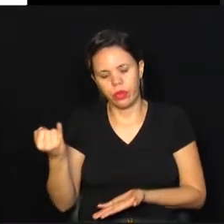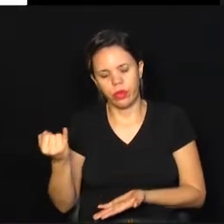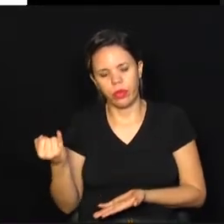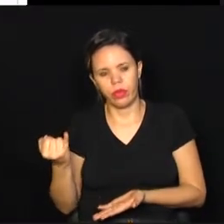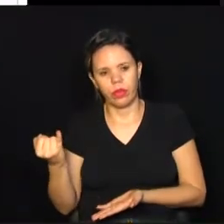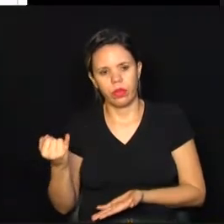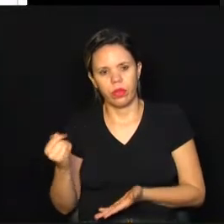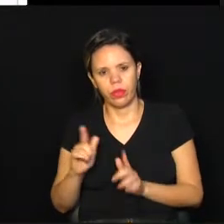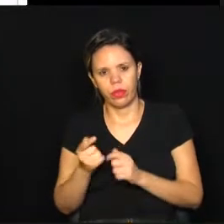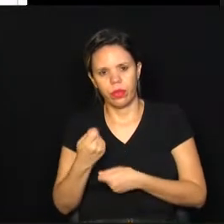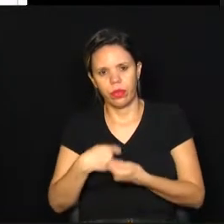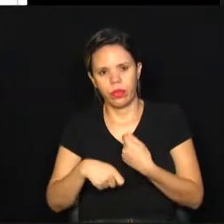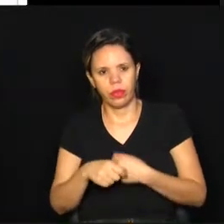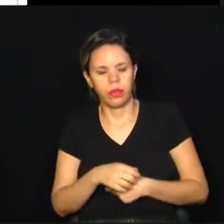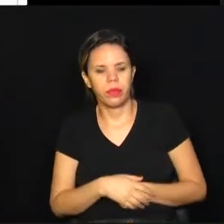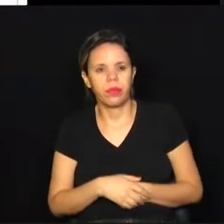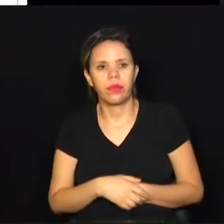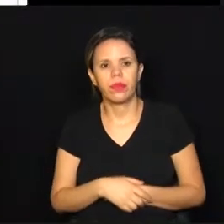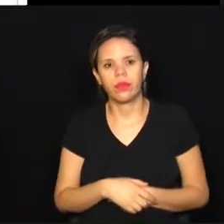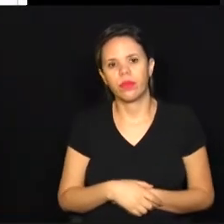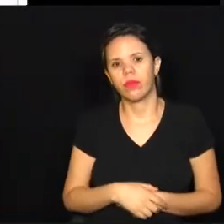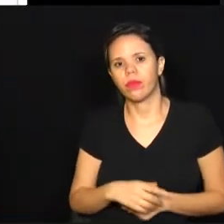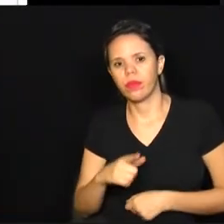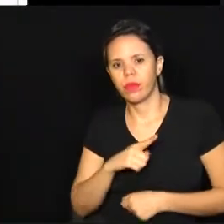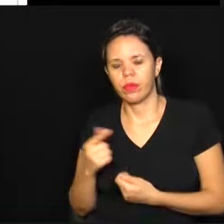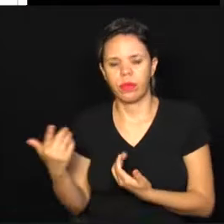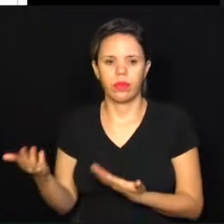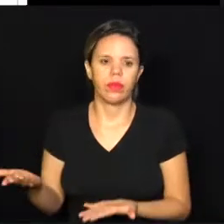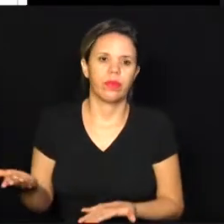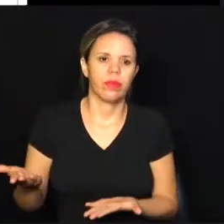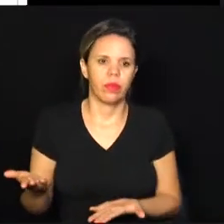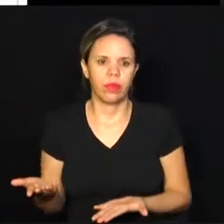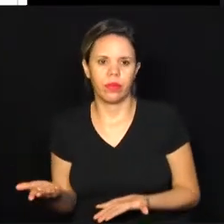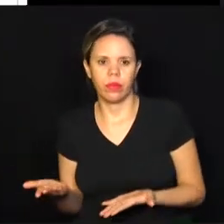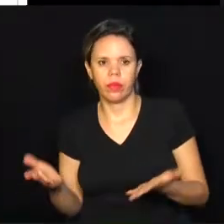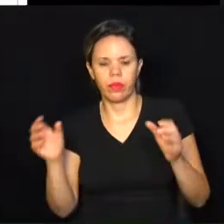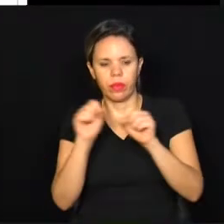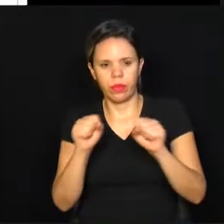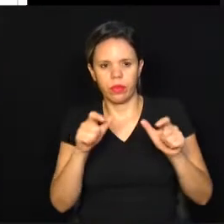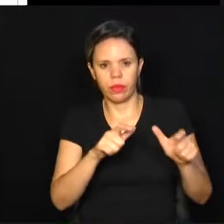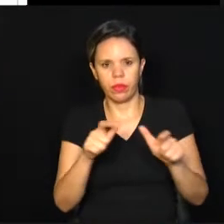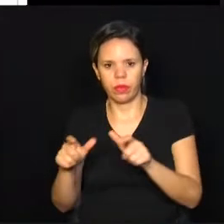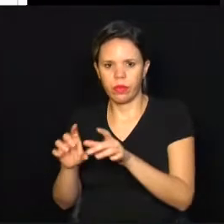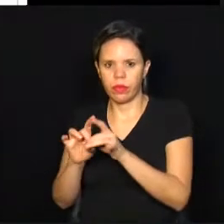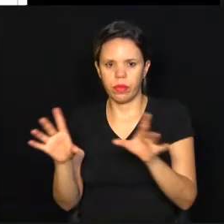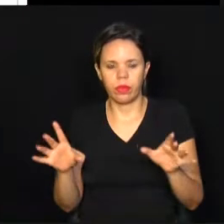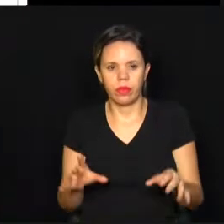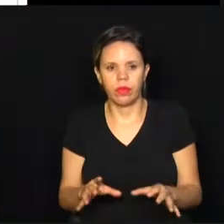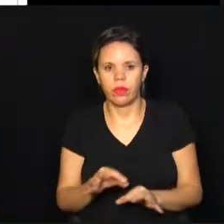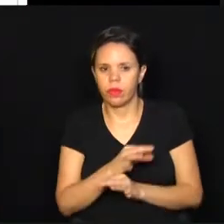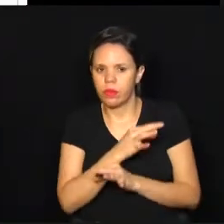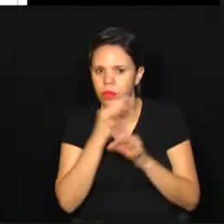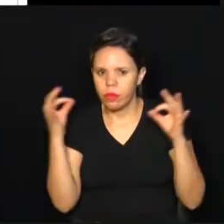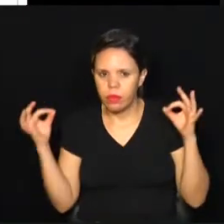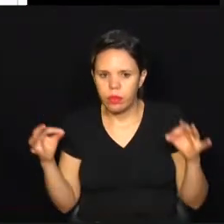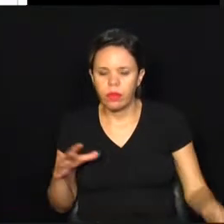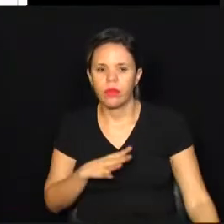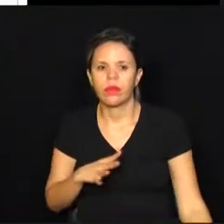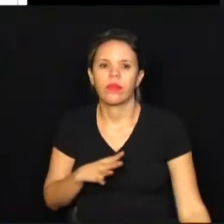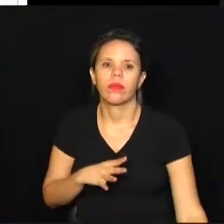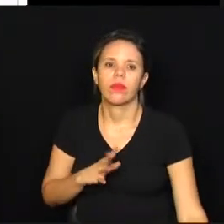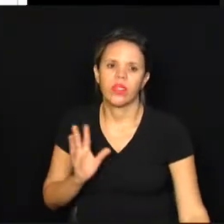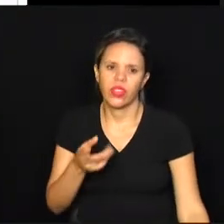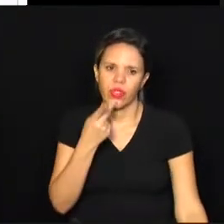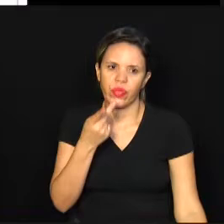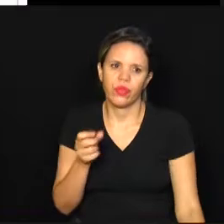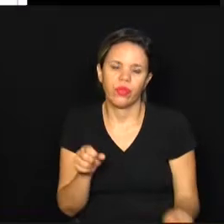a gestão. E a gente tem aqui o sistema de espaços livres, que é muito rico nessa região, já foi falado